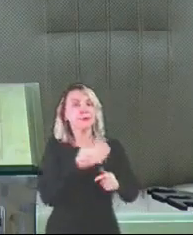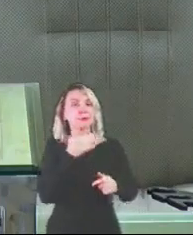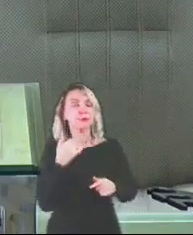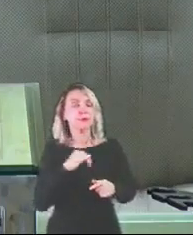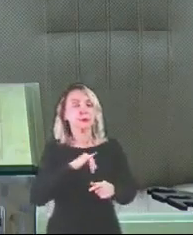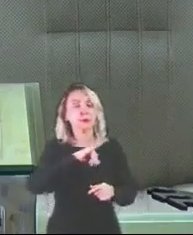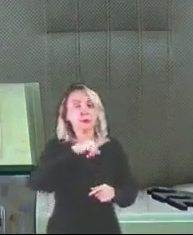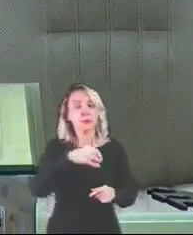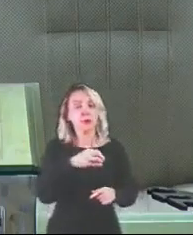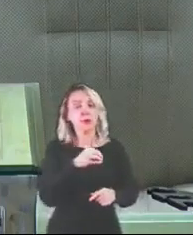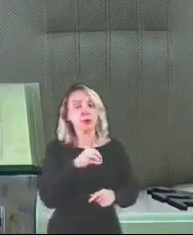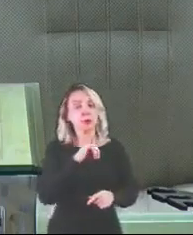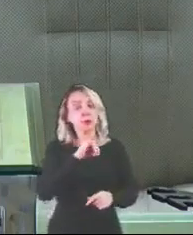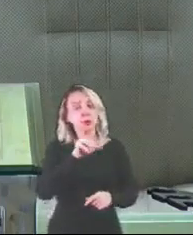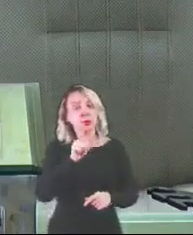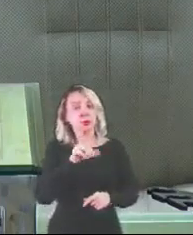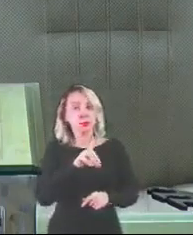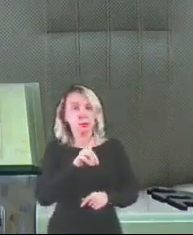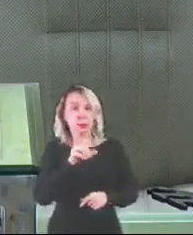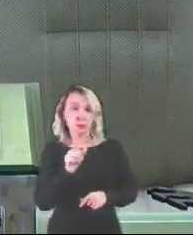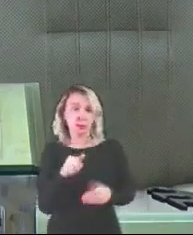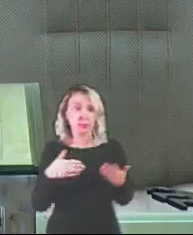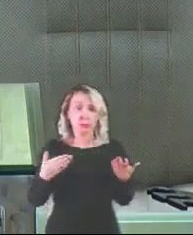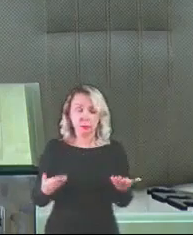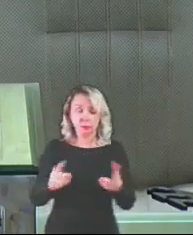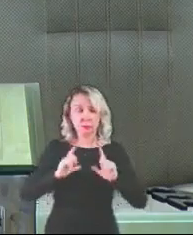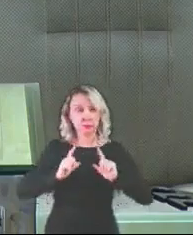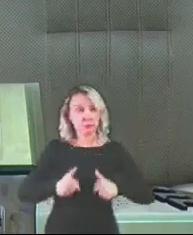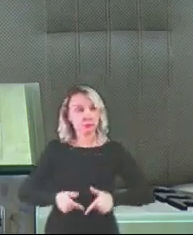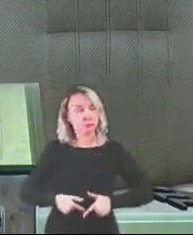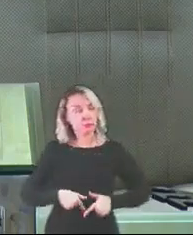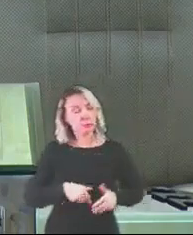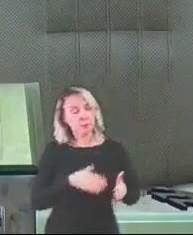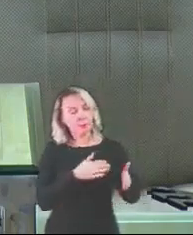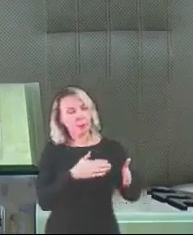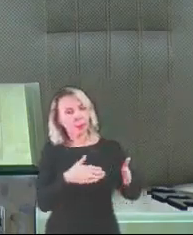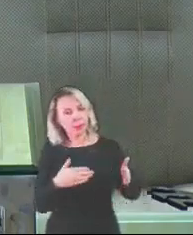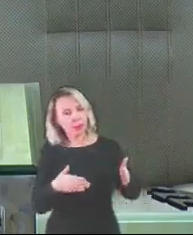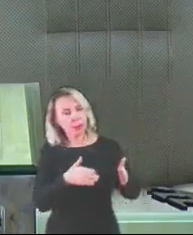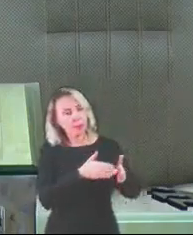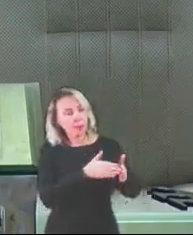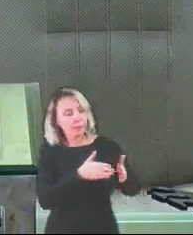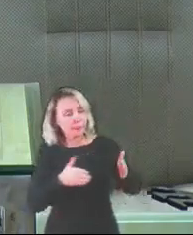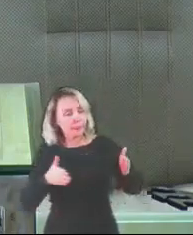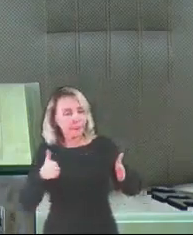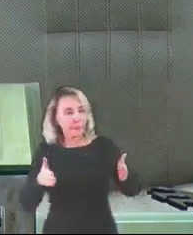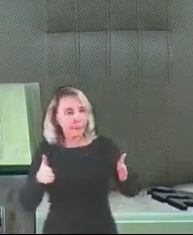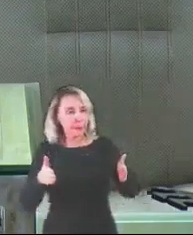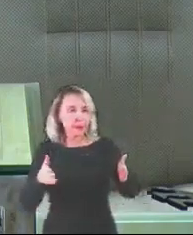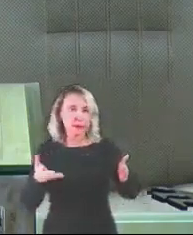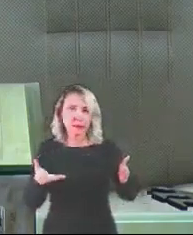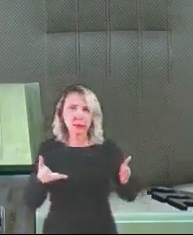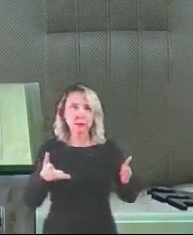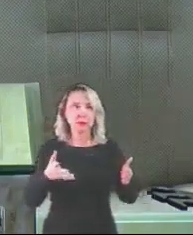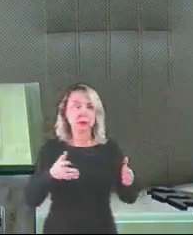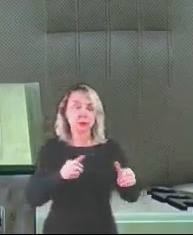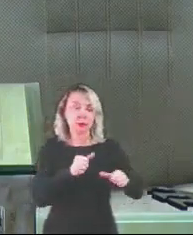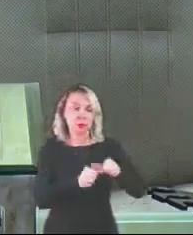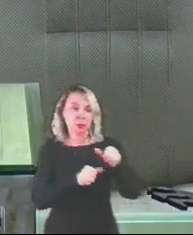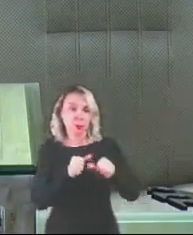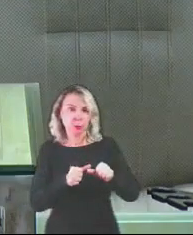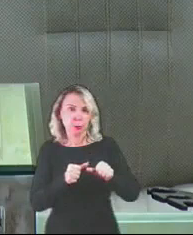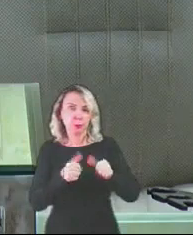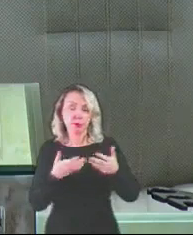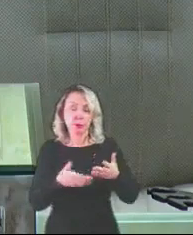houve uma confusão em Israel. Então, Israel, na verdade, passa por esse período por essa transição de rei de tribo